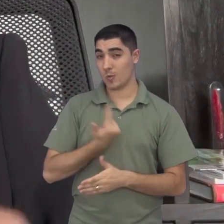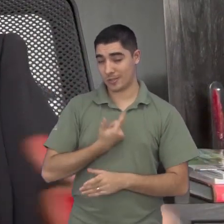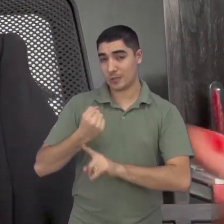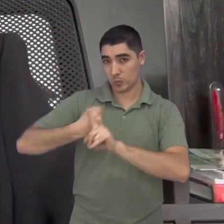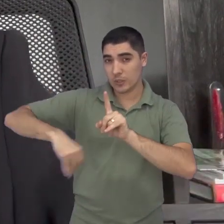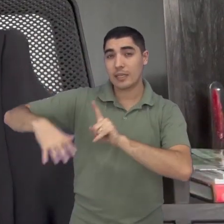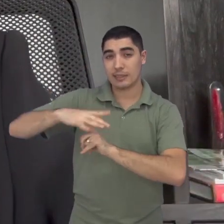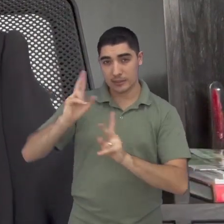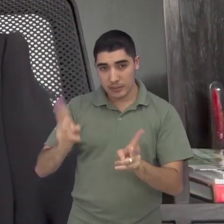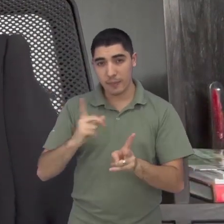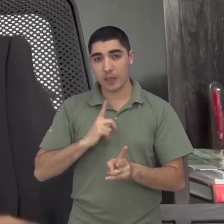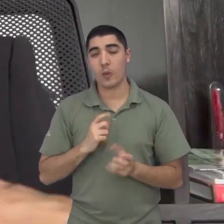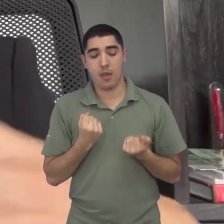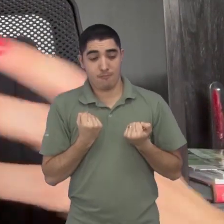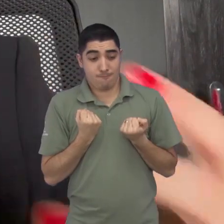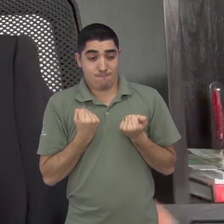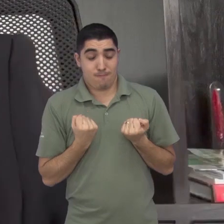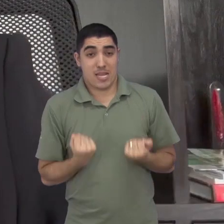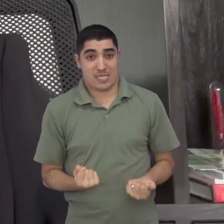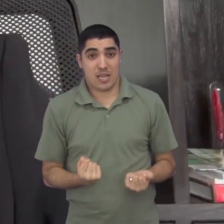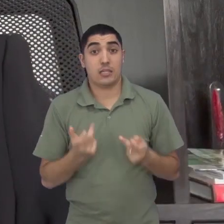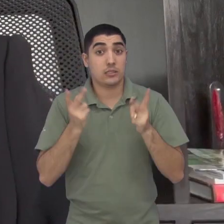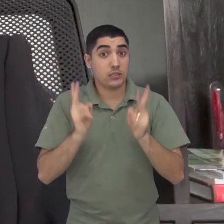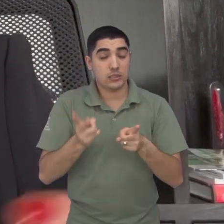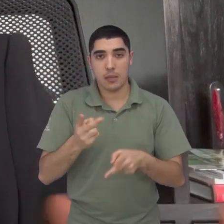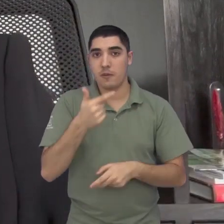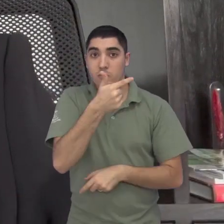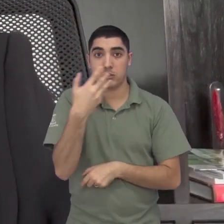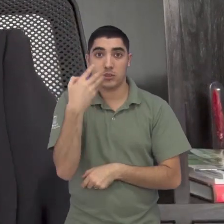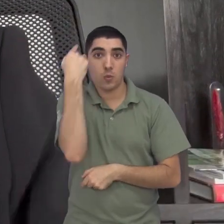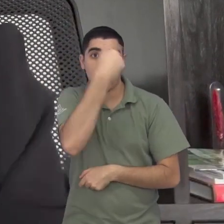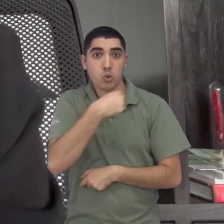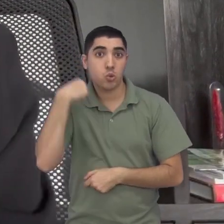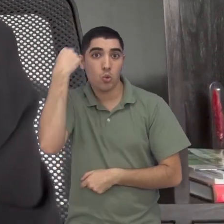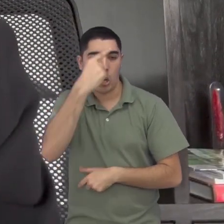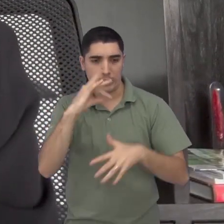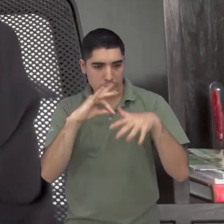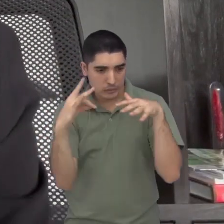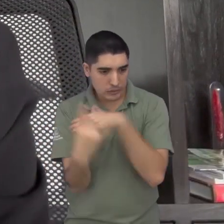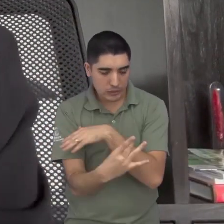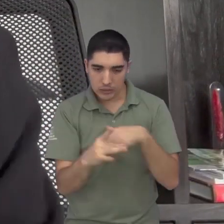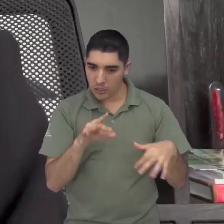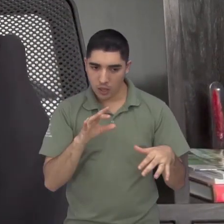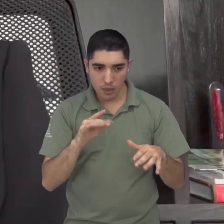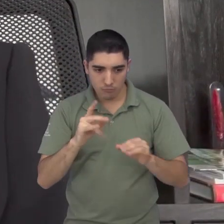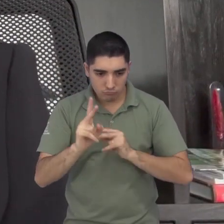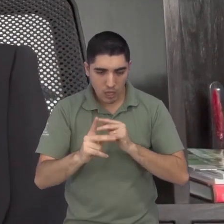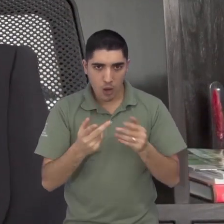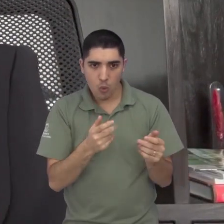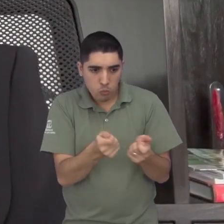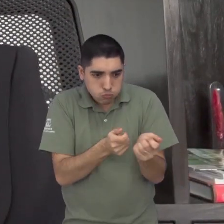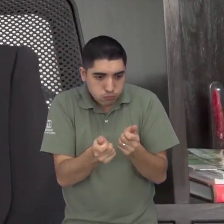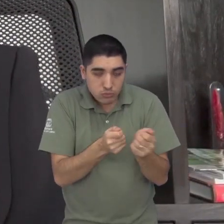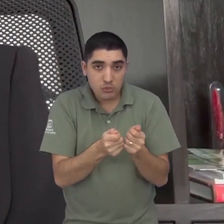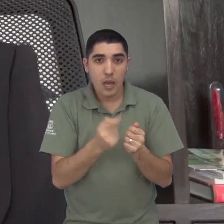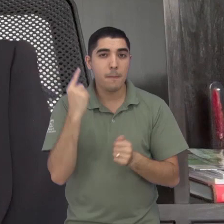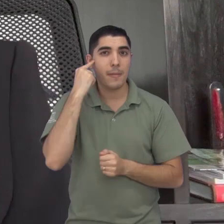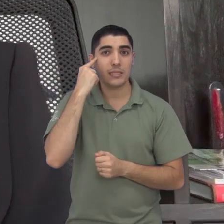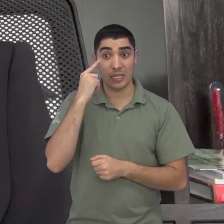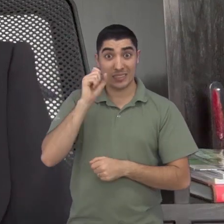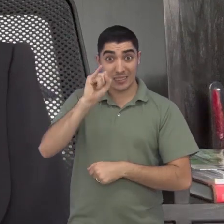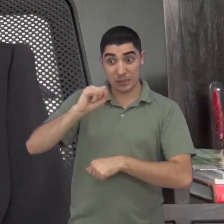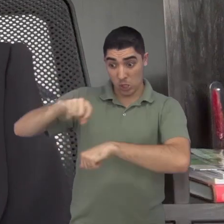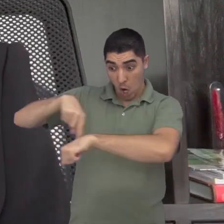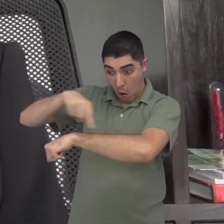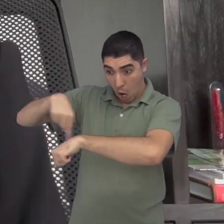que está sempre trabalhando, conectada 24 horas, e a gente acredita hoje que horas trabalhadas têm a ver com produtividade. E